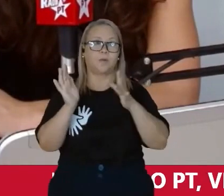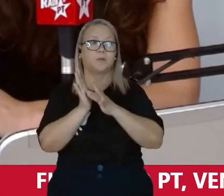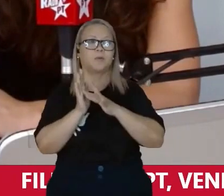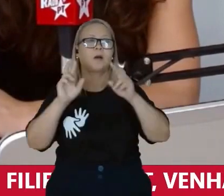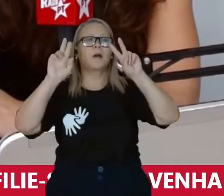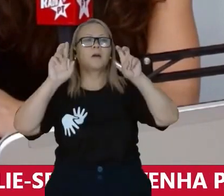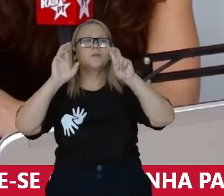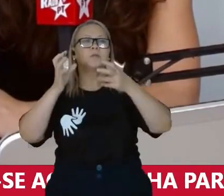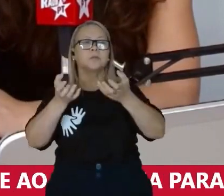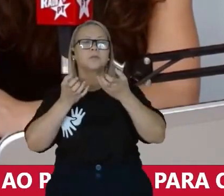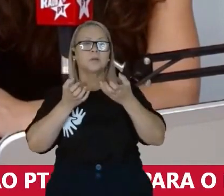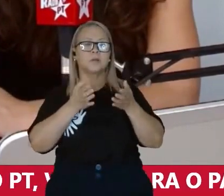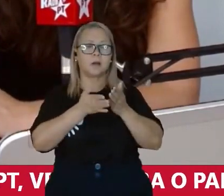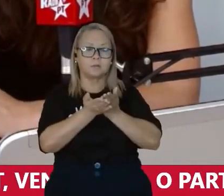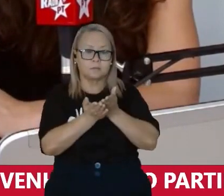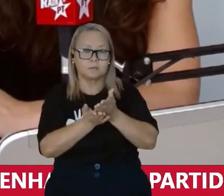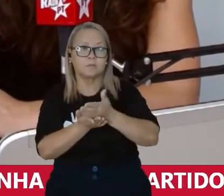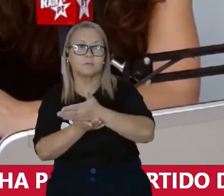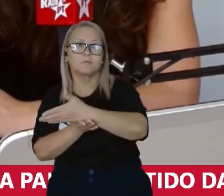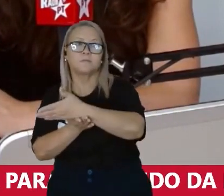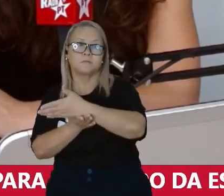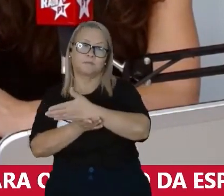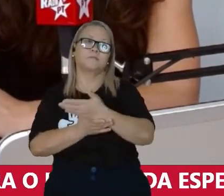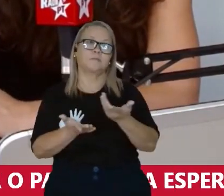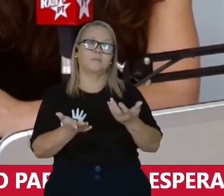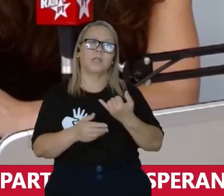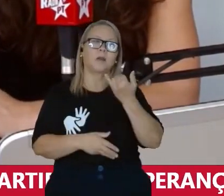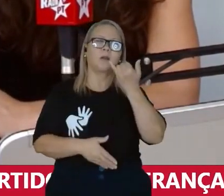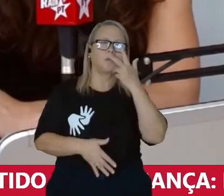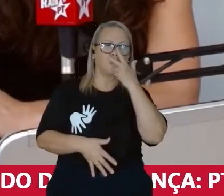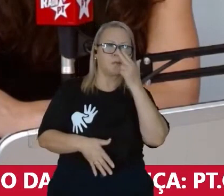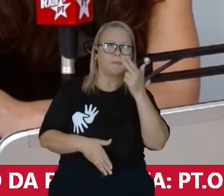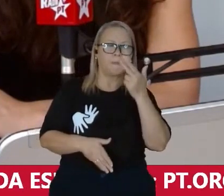querem desviar. Uma coisa que eu acho importante é a gente ter